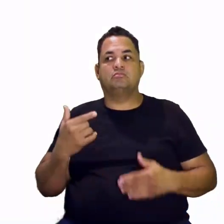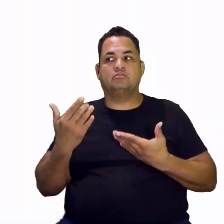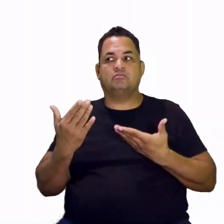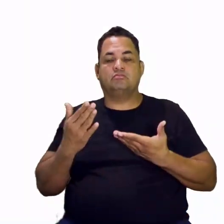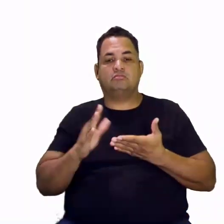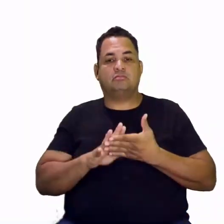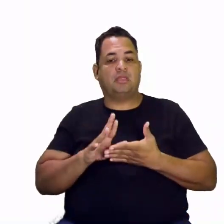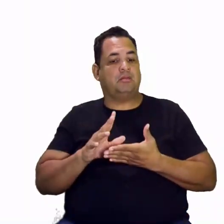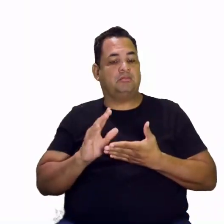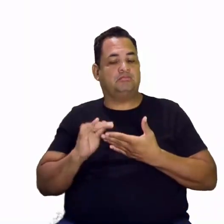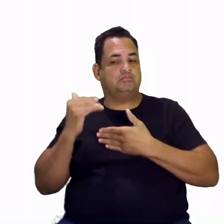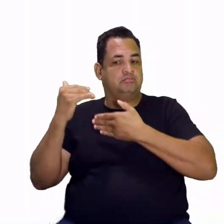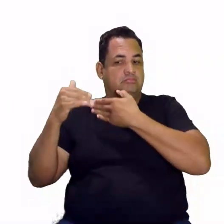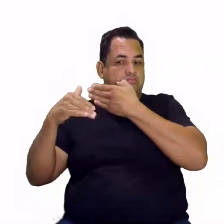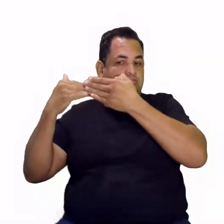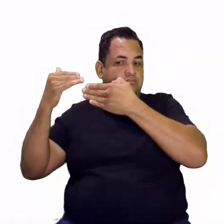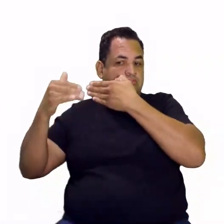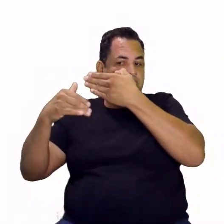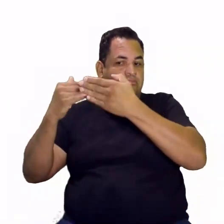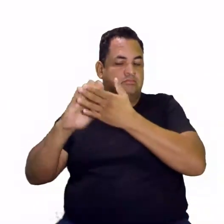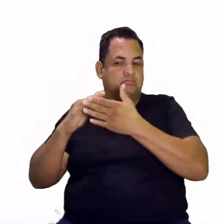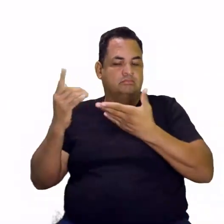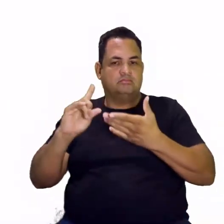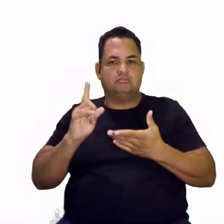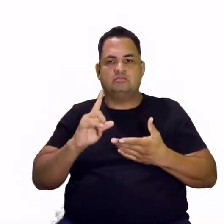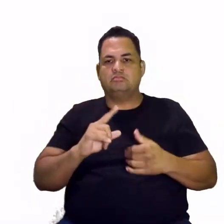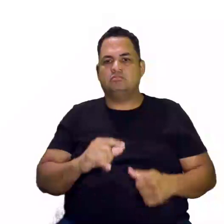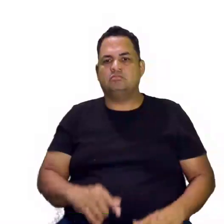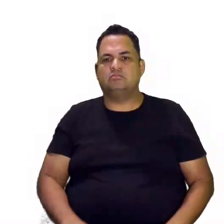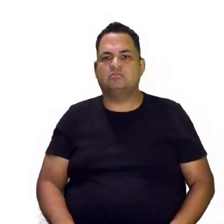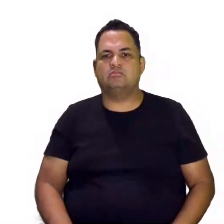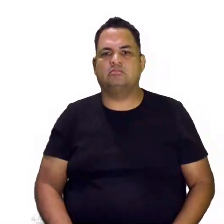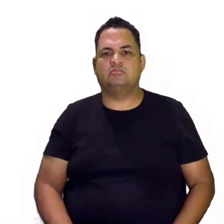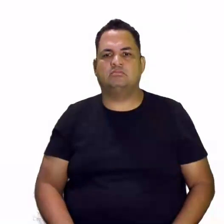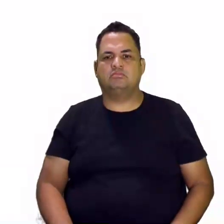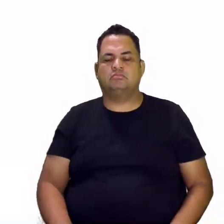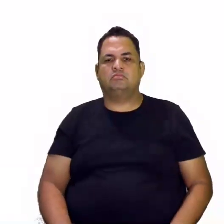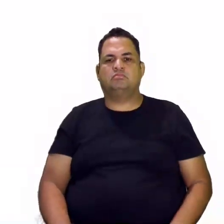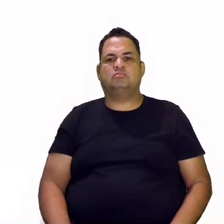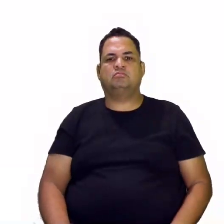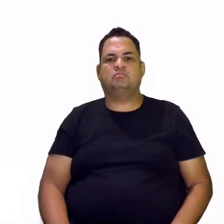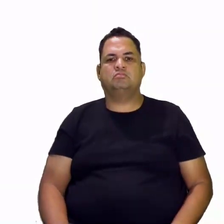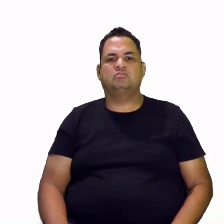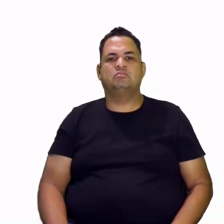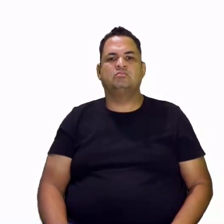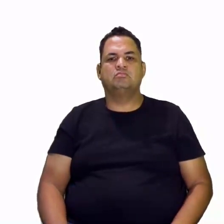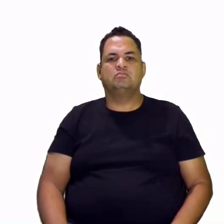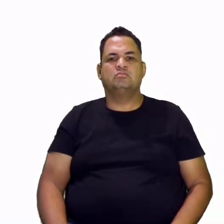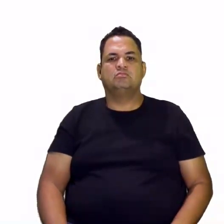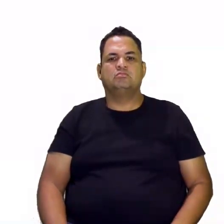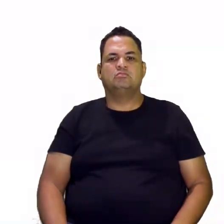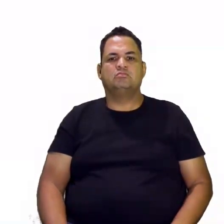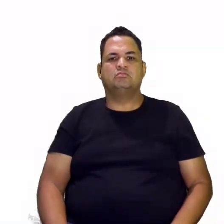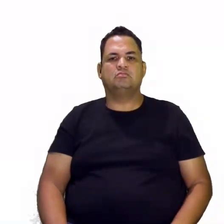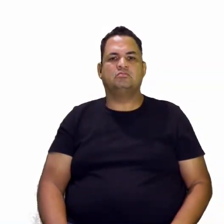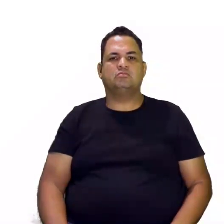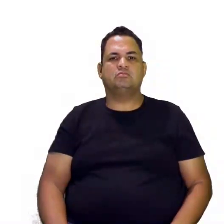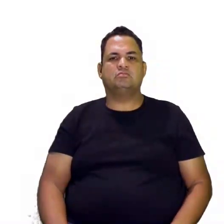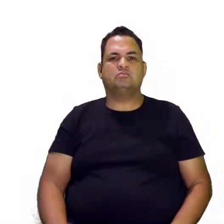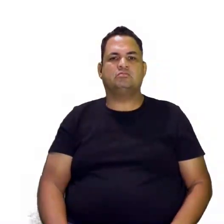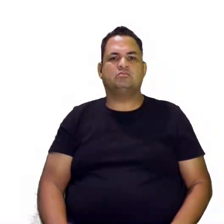eram a mesma coisa e depois evoluíram e se transformaram em outras coisas, não, tá bom? Isso não é uma verdade. Vamos